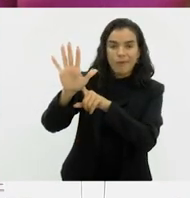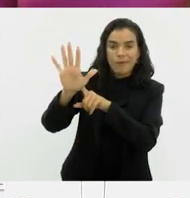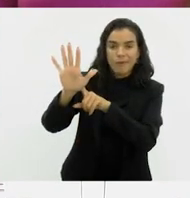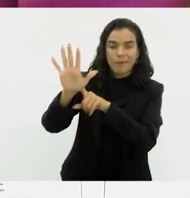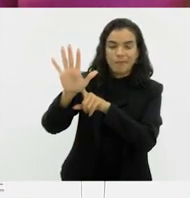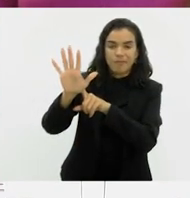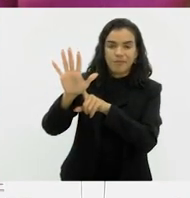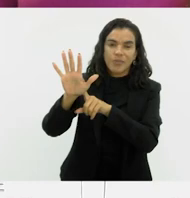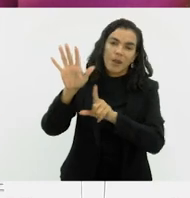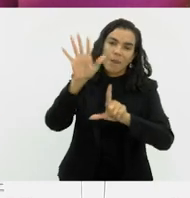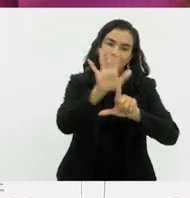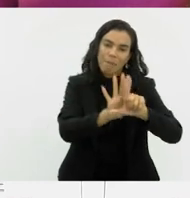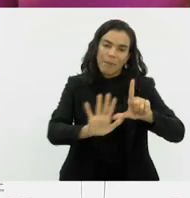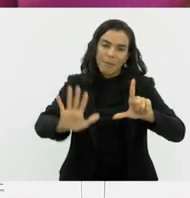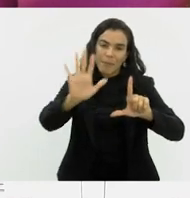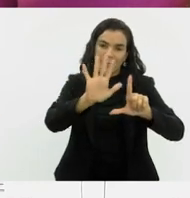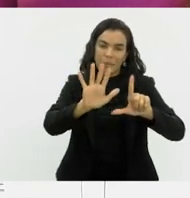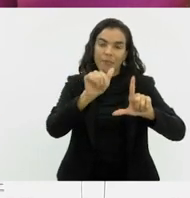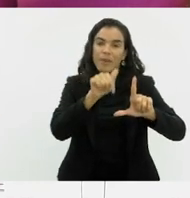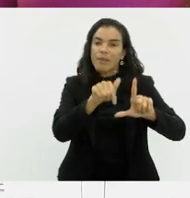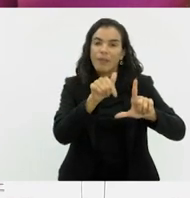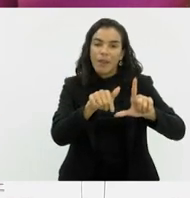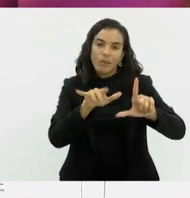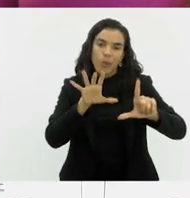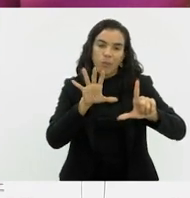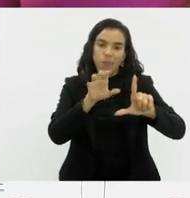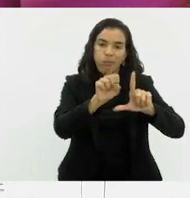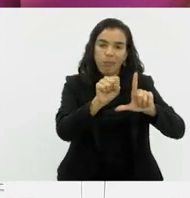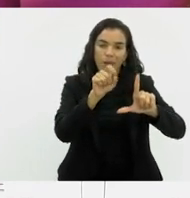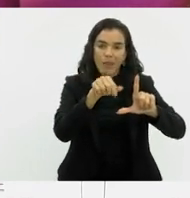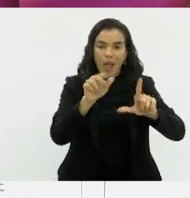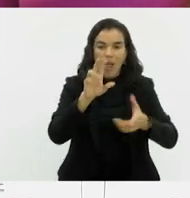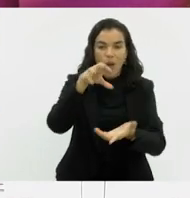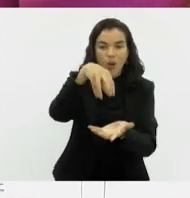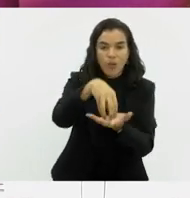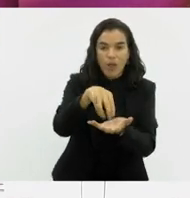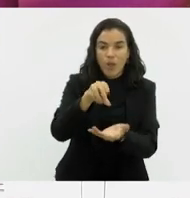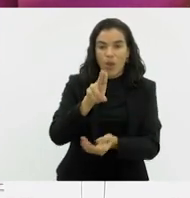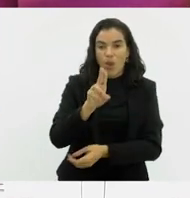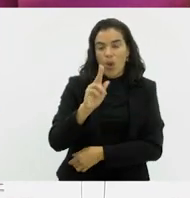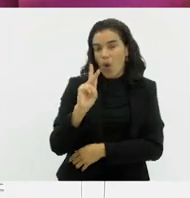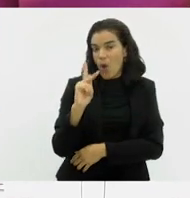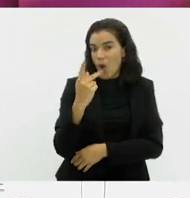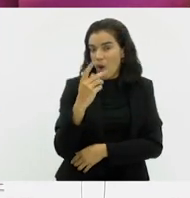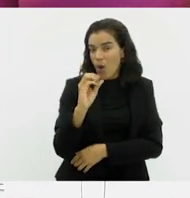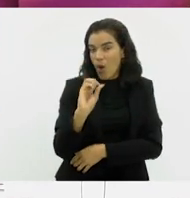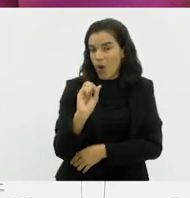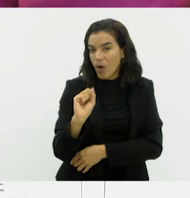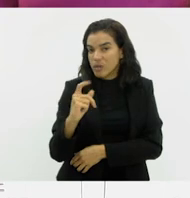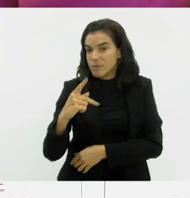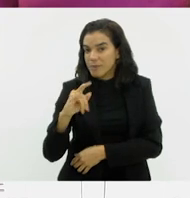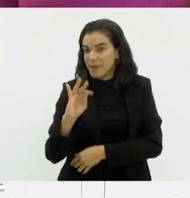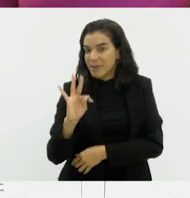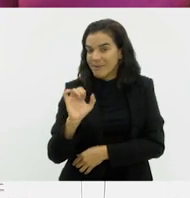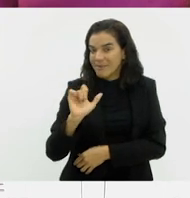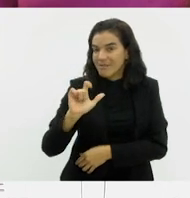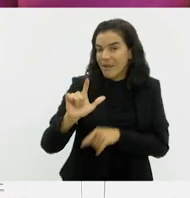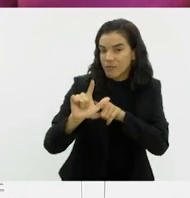né? Reiteradamente, a questão do cadastro dessa unidade como hospital, isso não houve nenhuma